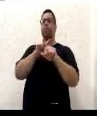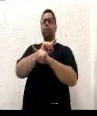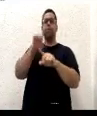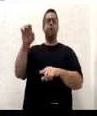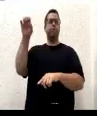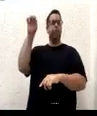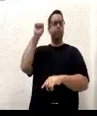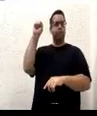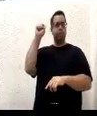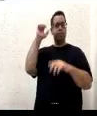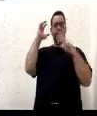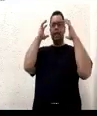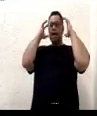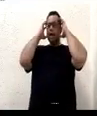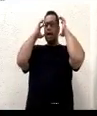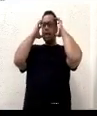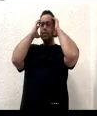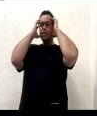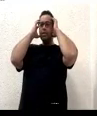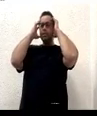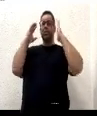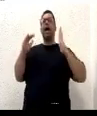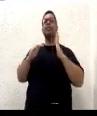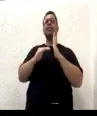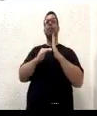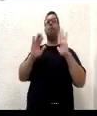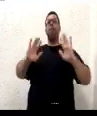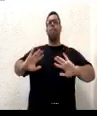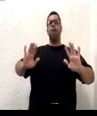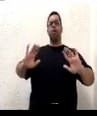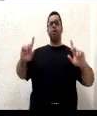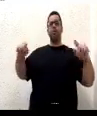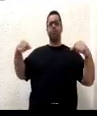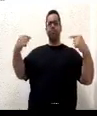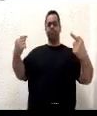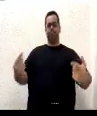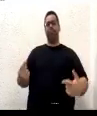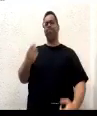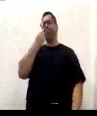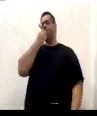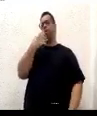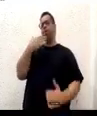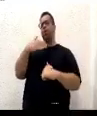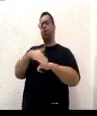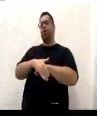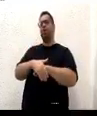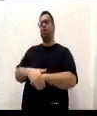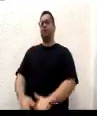redes sociais. E até a próxima sessão, se Deus quiser. Boa noite.